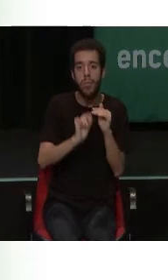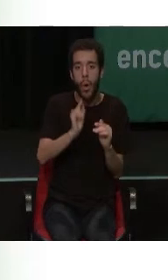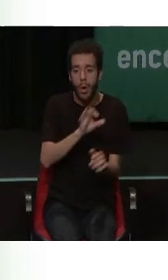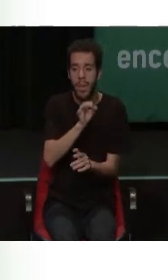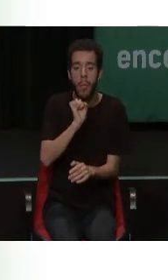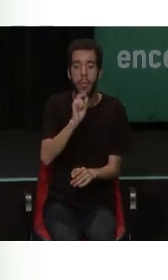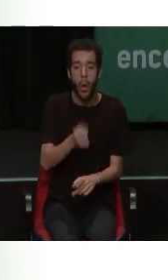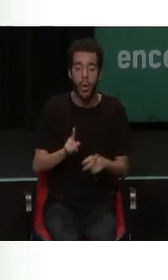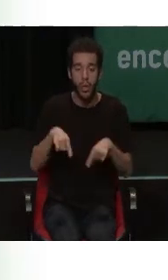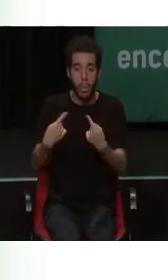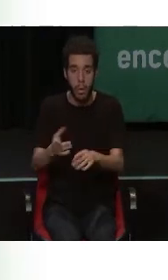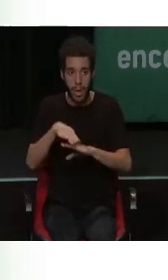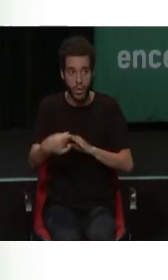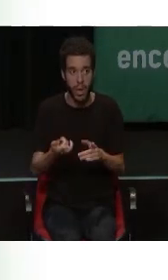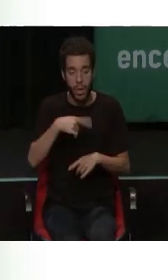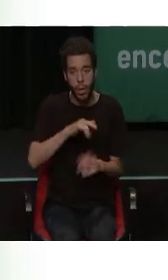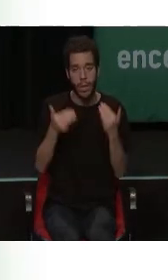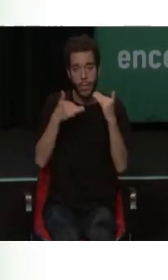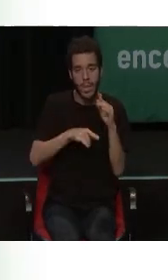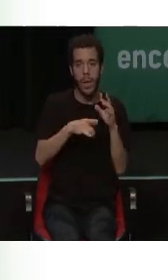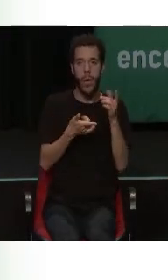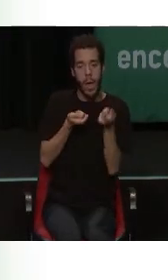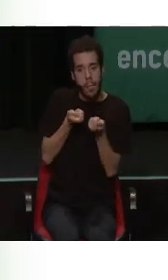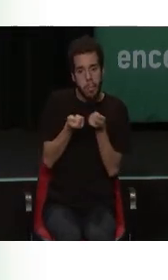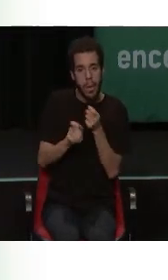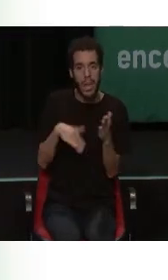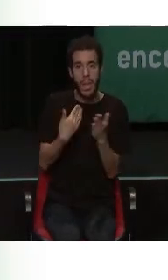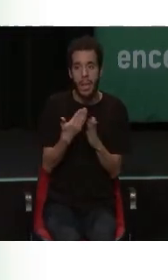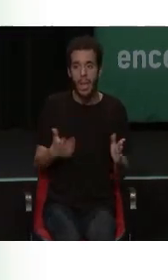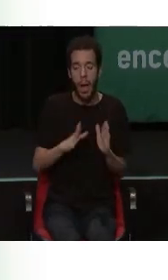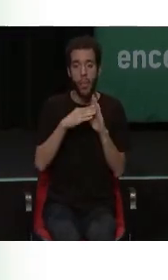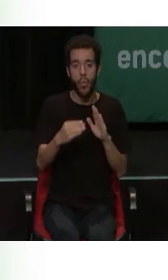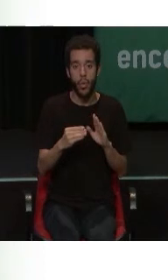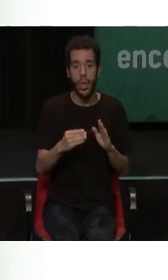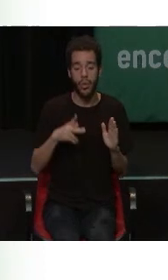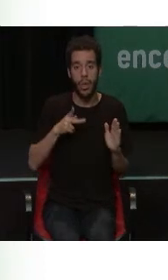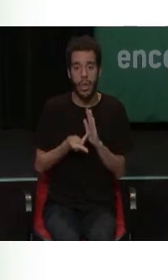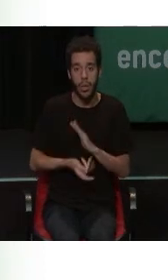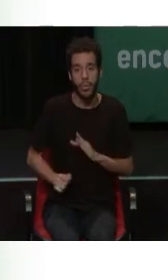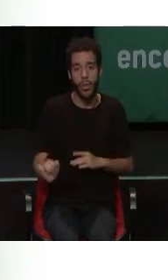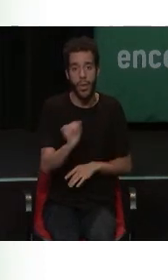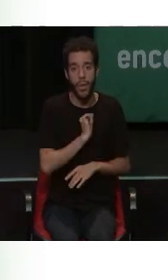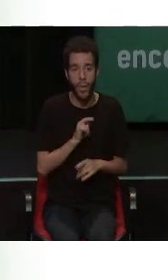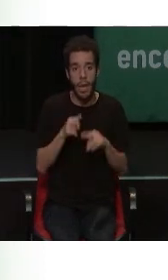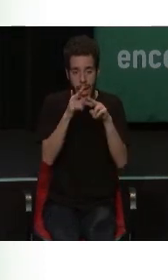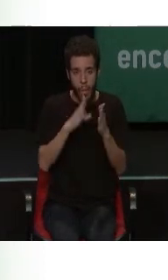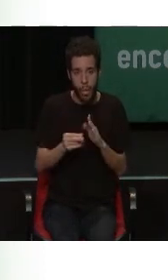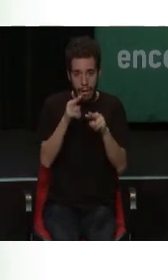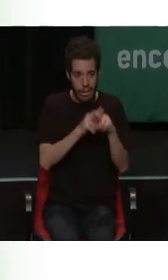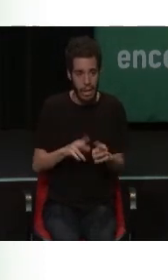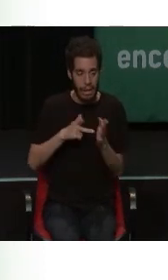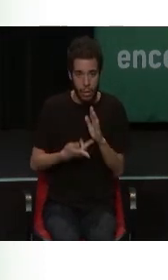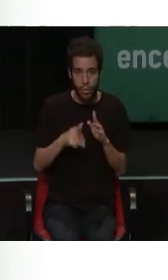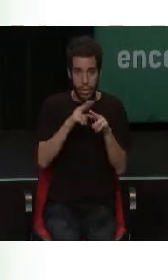processar com as técnicas de inteligência artificial para criar a melhoria dos nossos modelos de diagnóstico e de